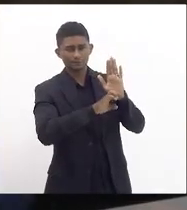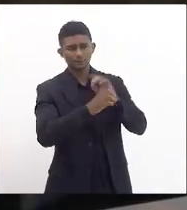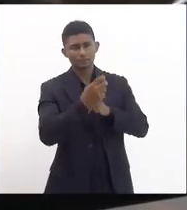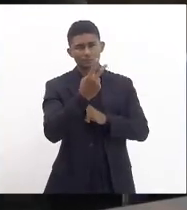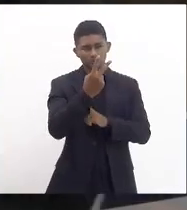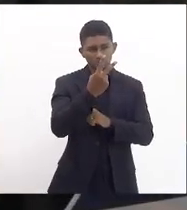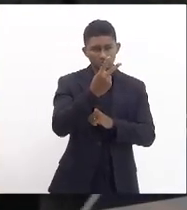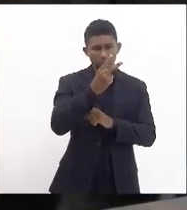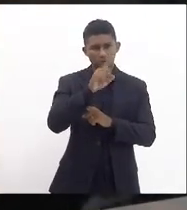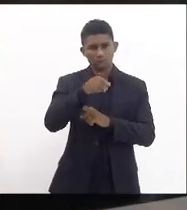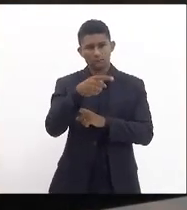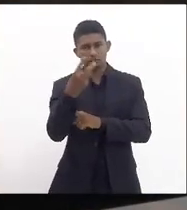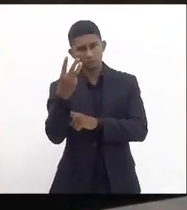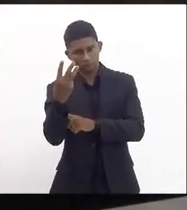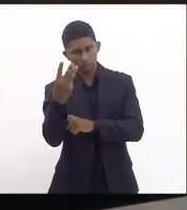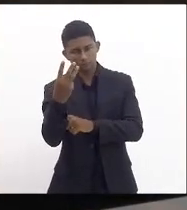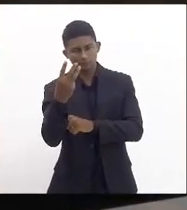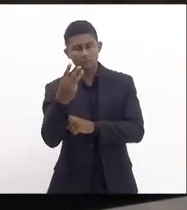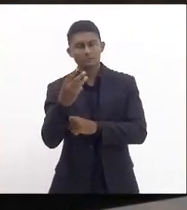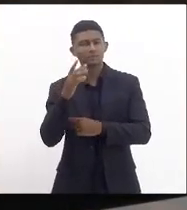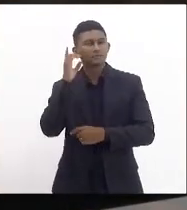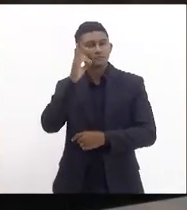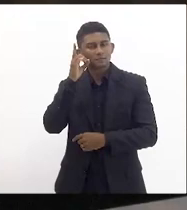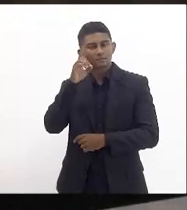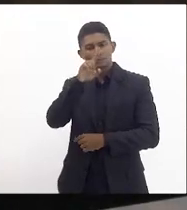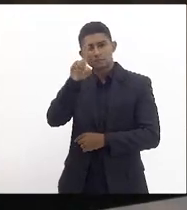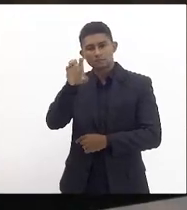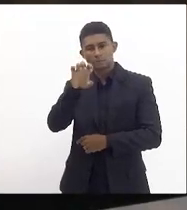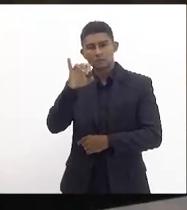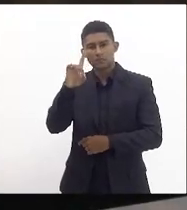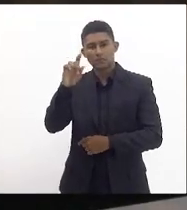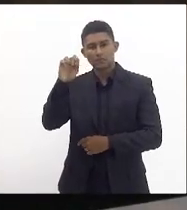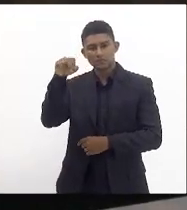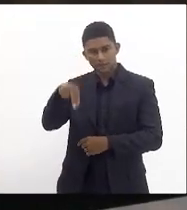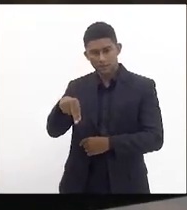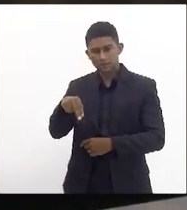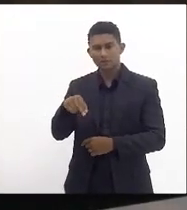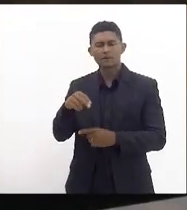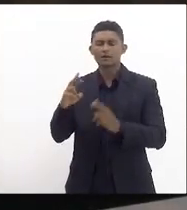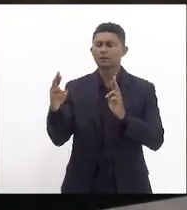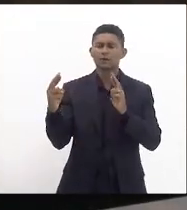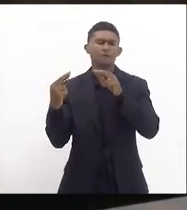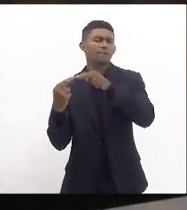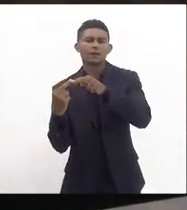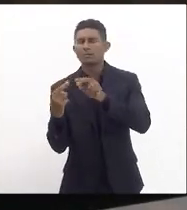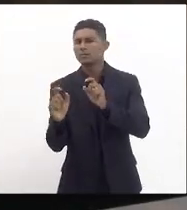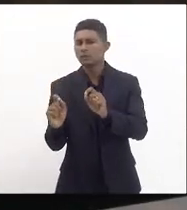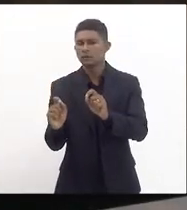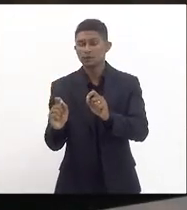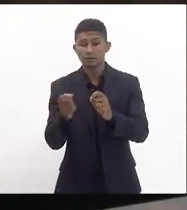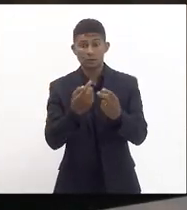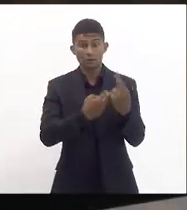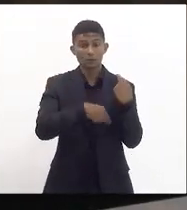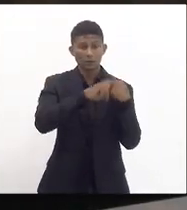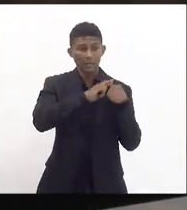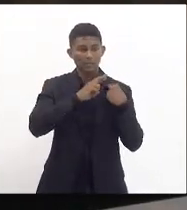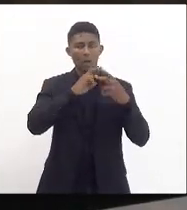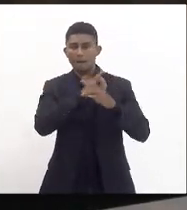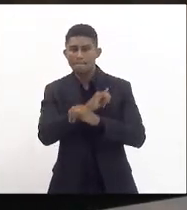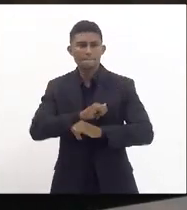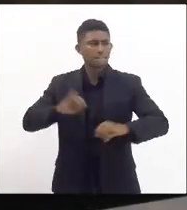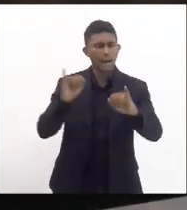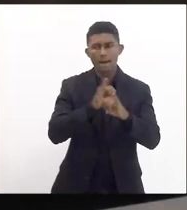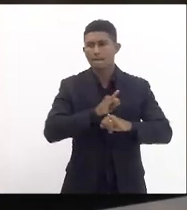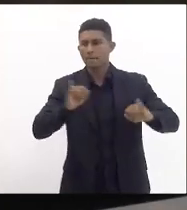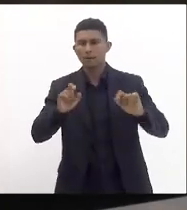3, apresentadas pela deputada Zeidan, elas só fazem referência de que quem vai ter a responsabilidade de fazer a campanha é